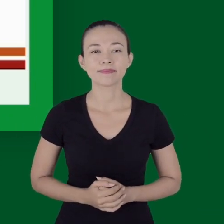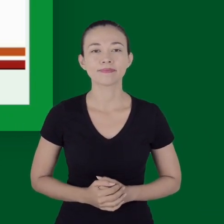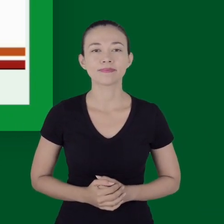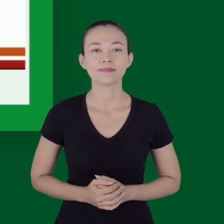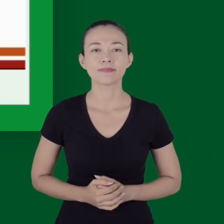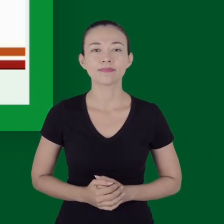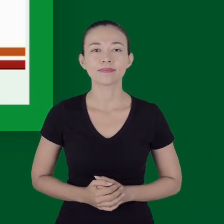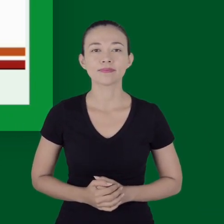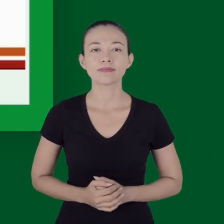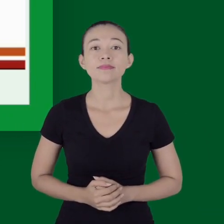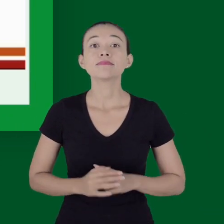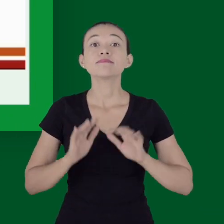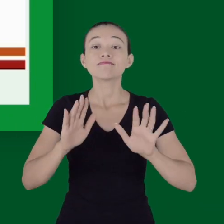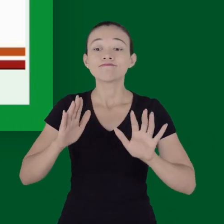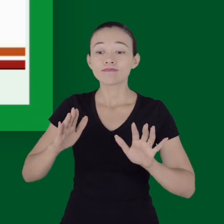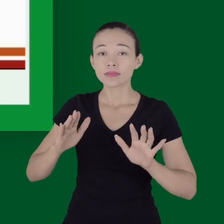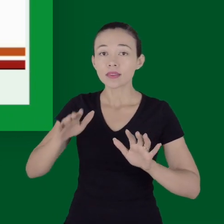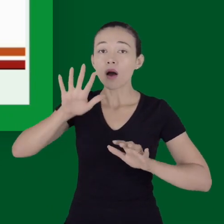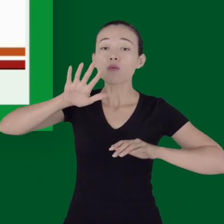definição.